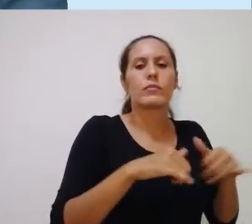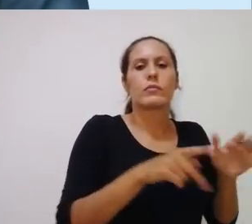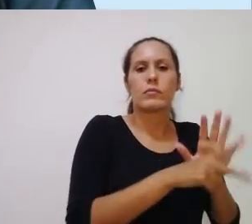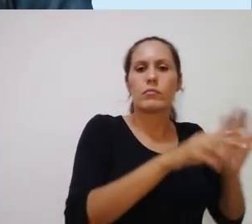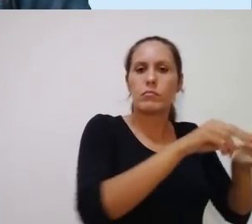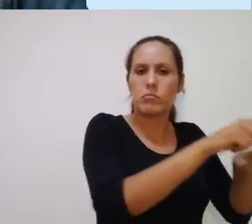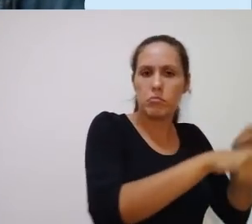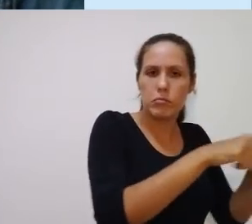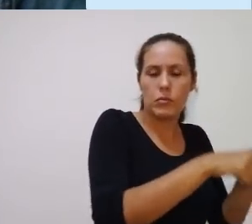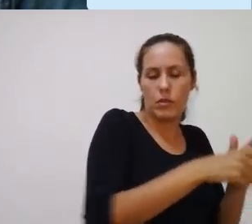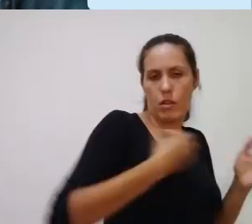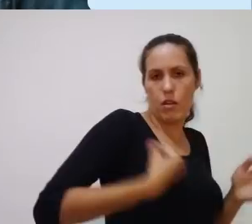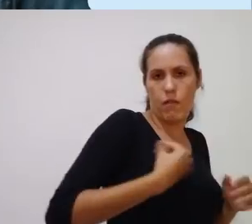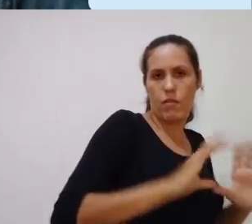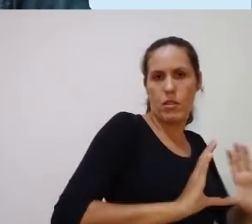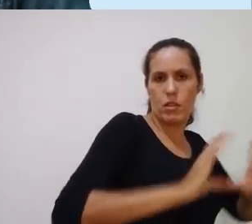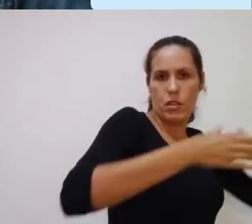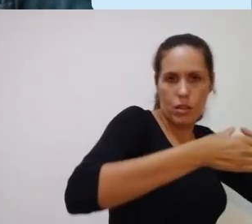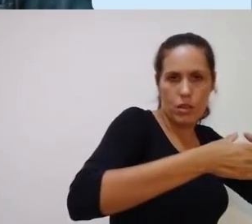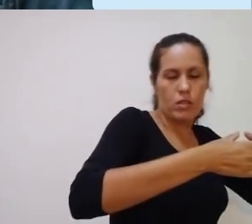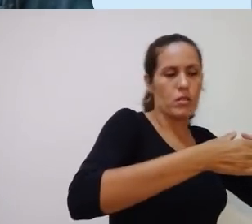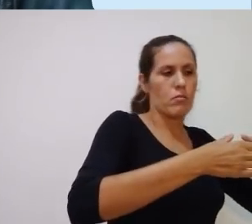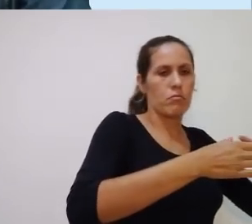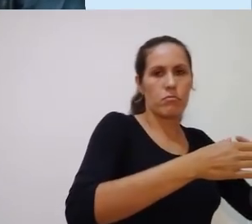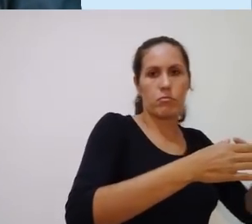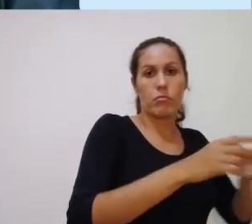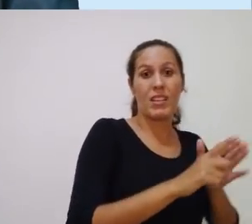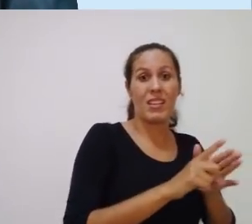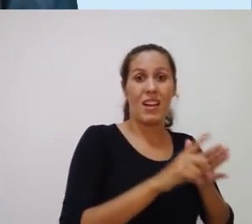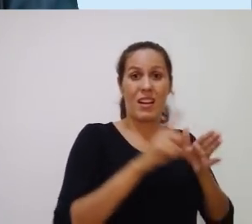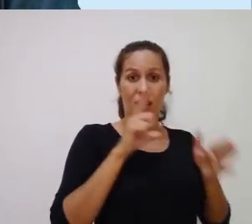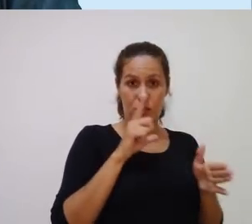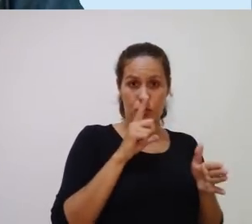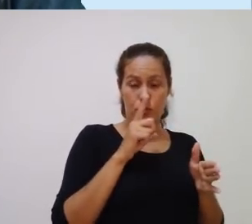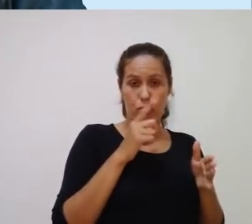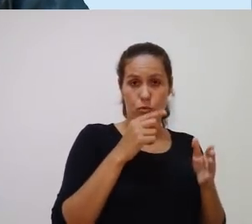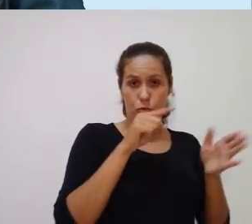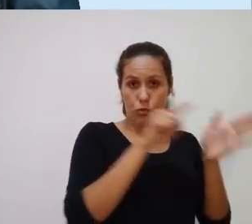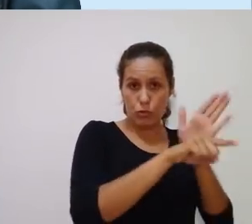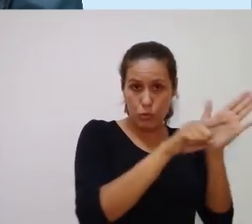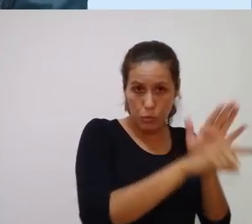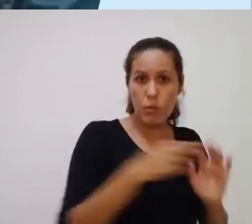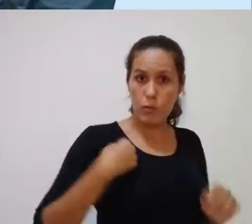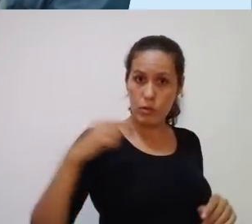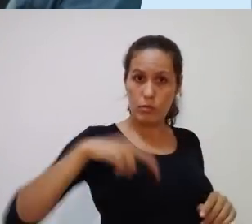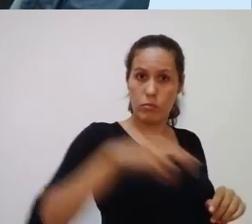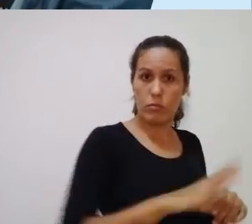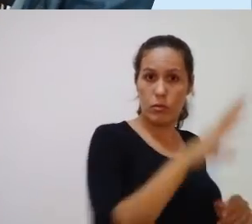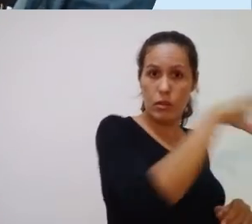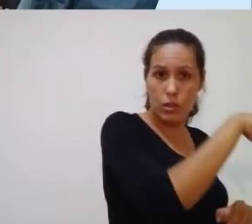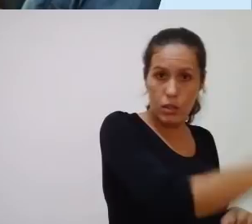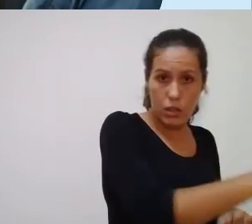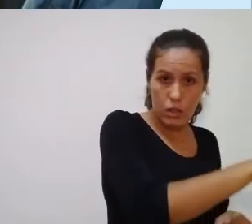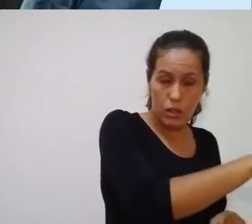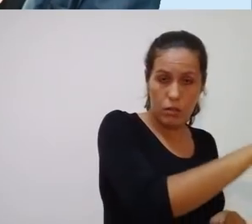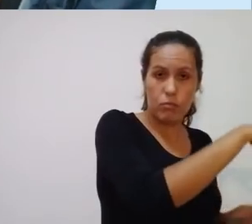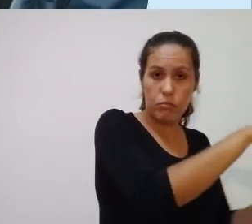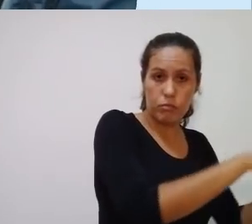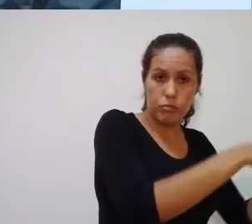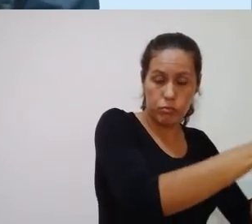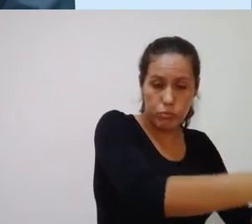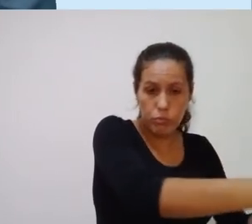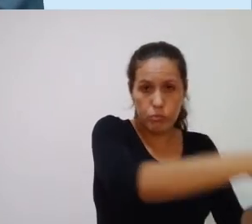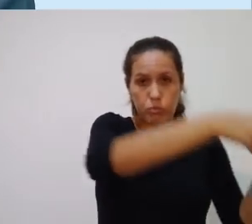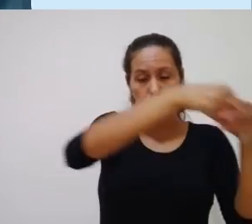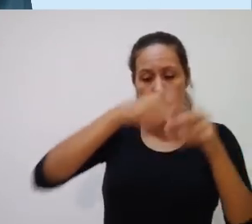Essa coleta de informação foi feita lá onde estava o problema. Exatamente. Aí traz isso para um laboratório. Traz isso para um laboratório para